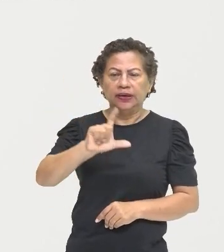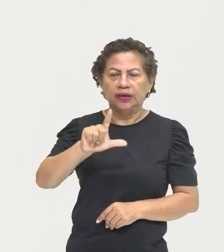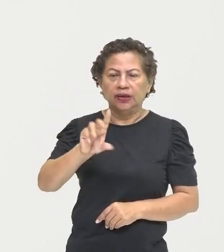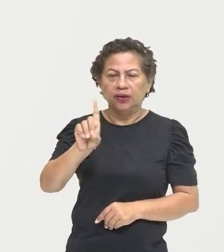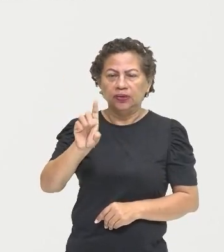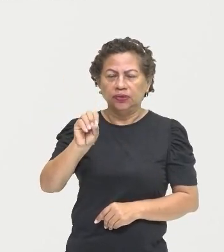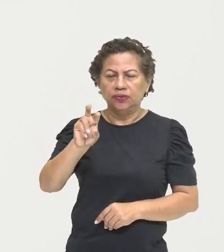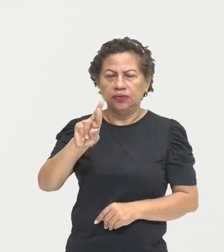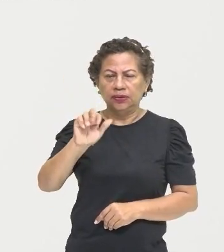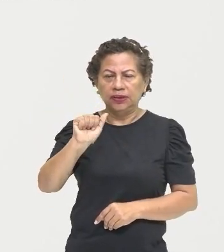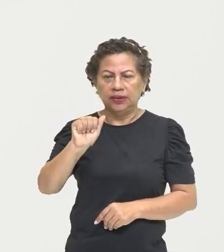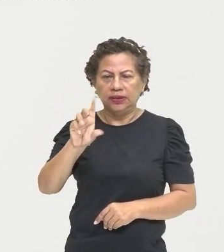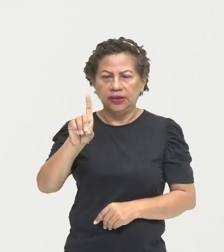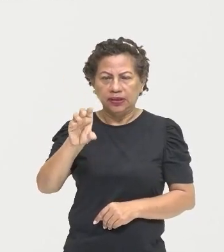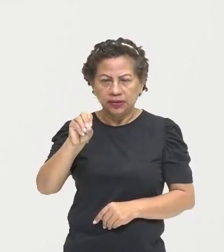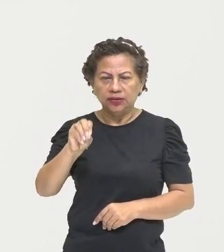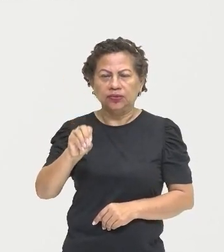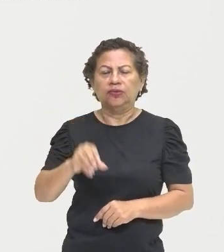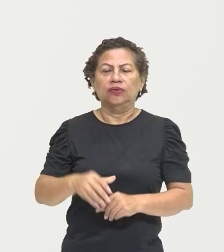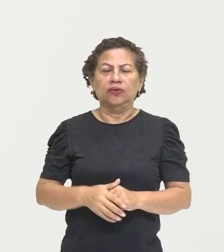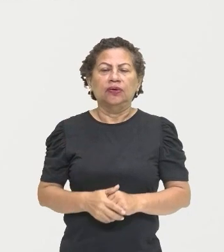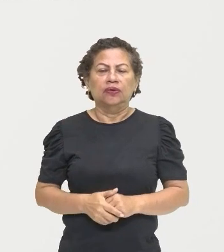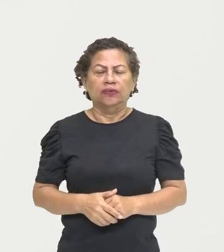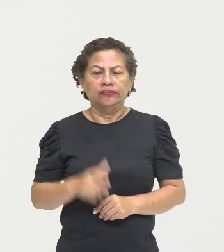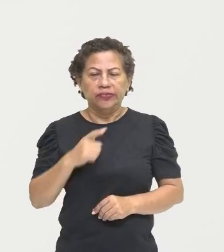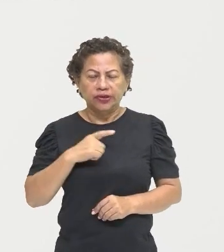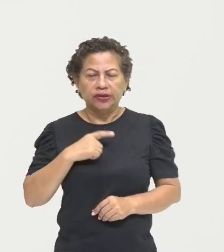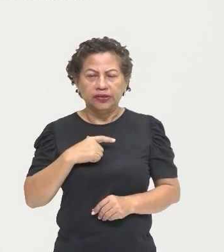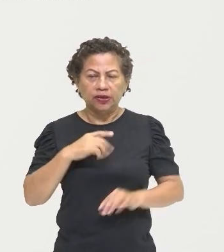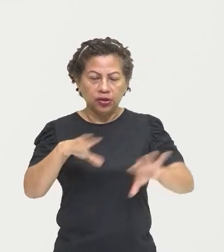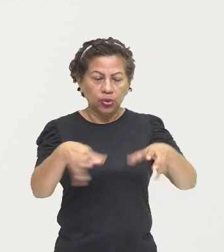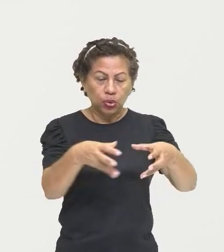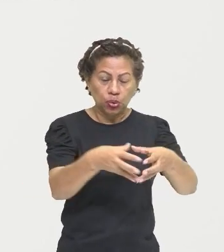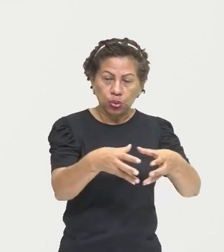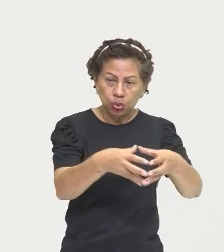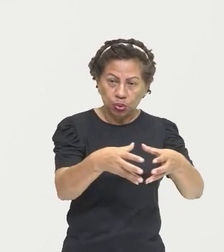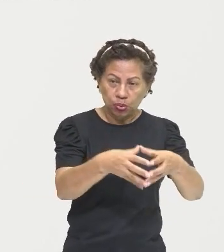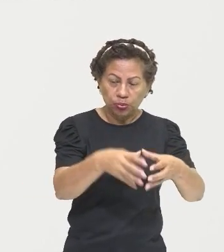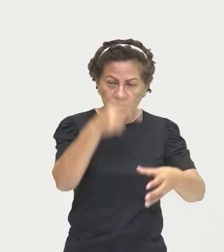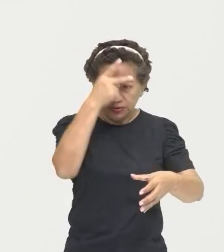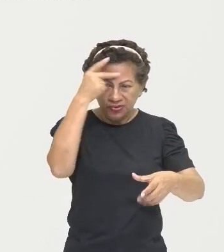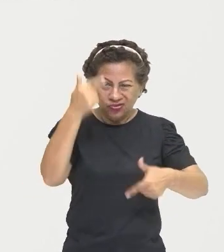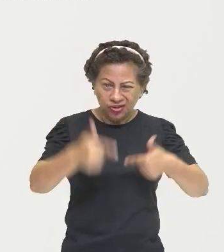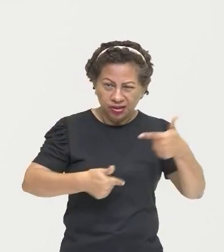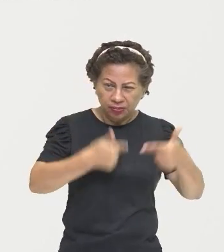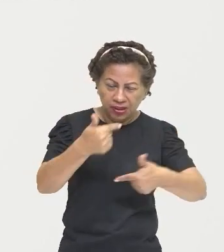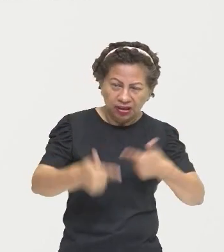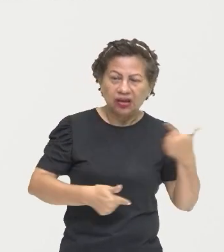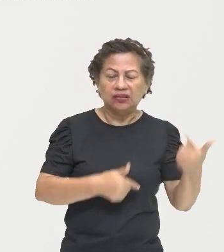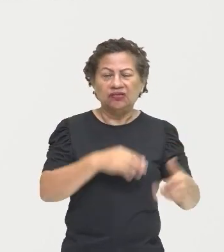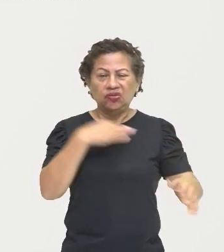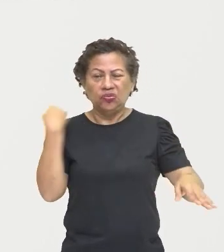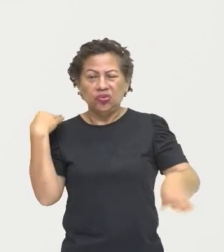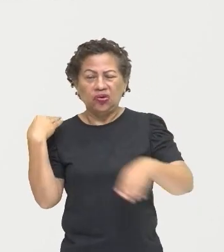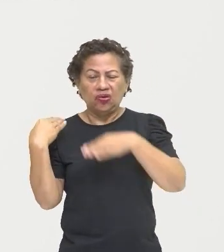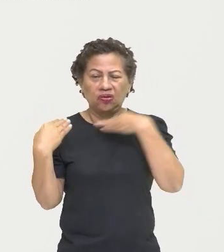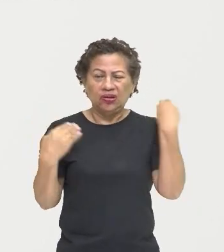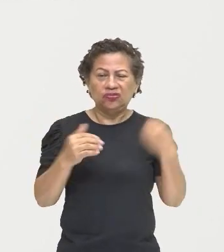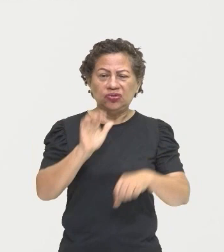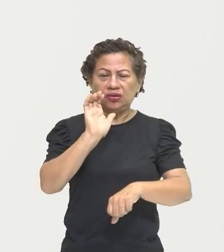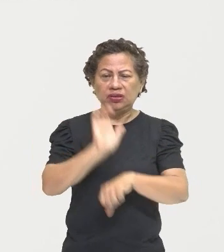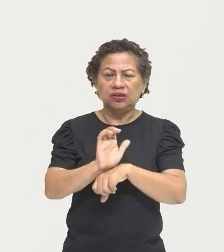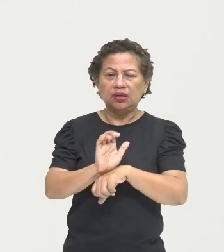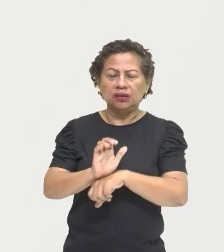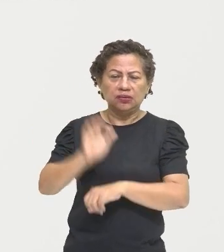21 trabalhadores rurais, eles foram brutalmente mortos, tá certo? No estado do Pará. Também